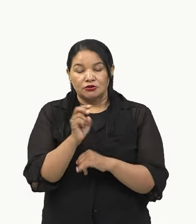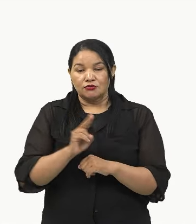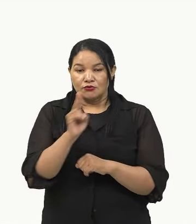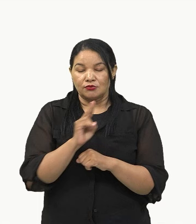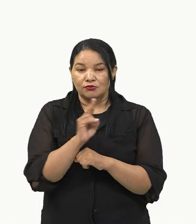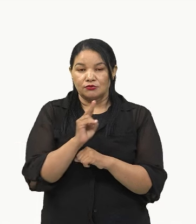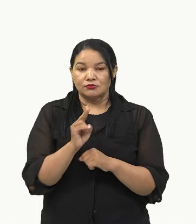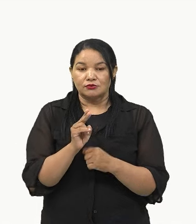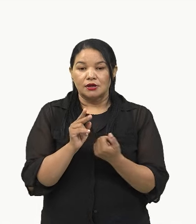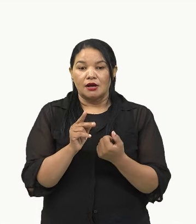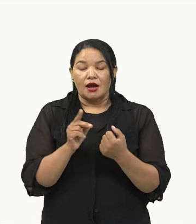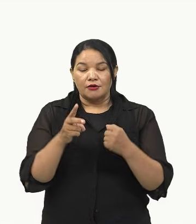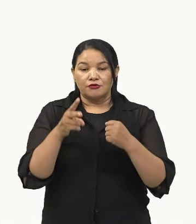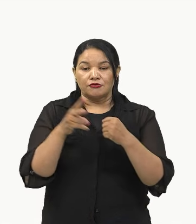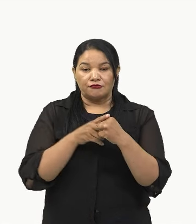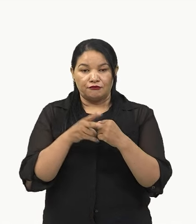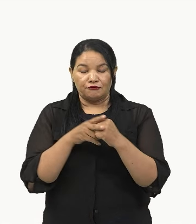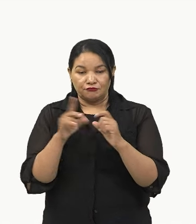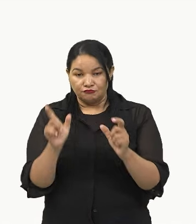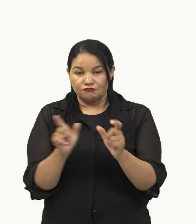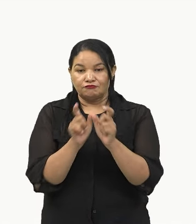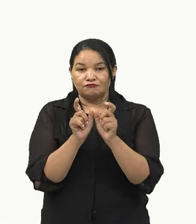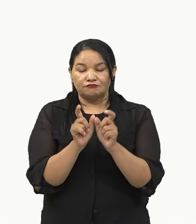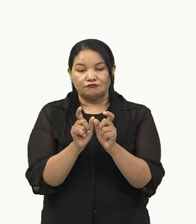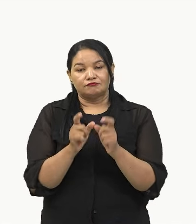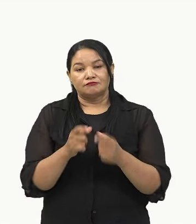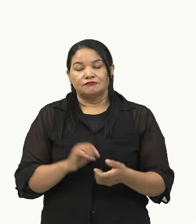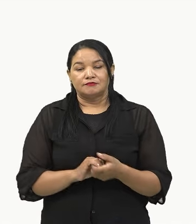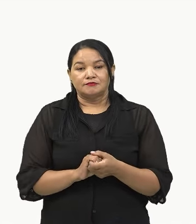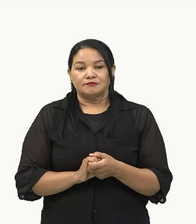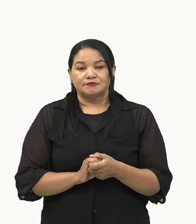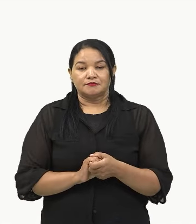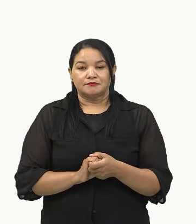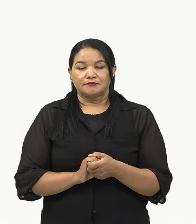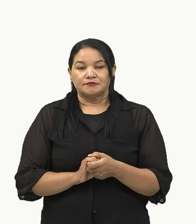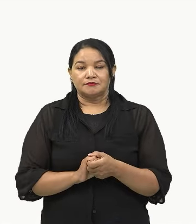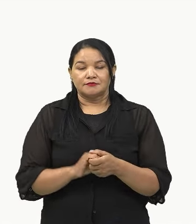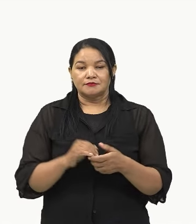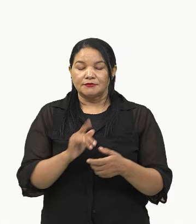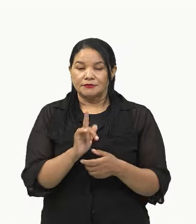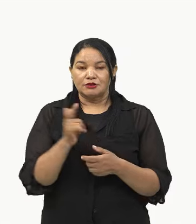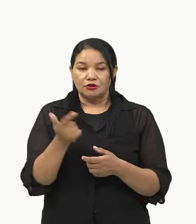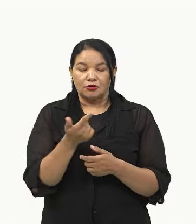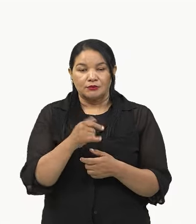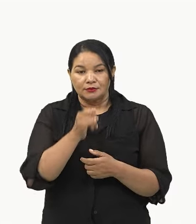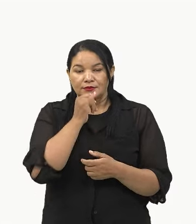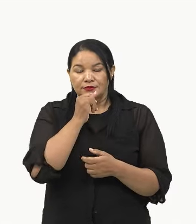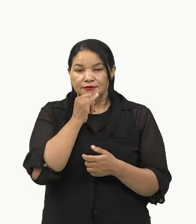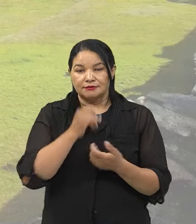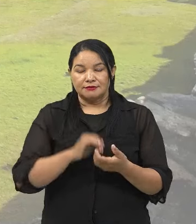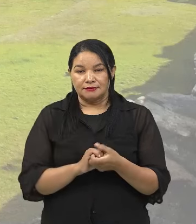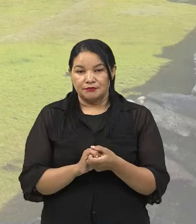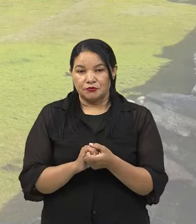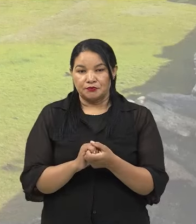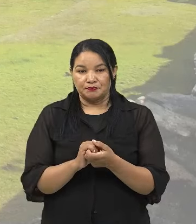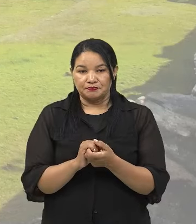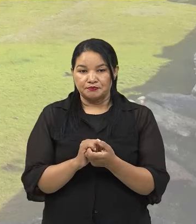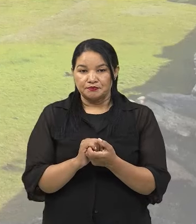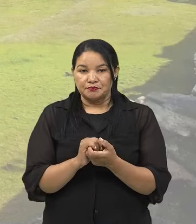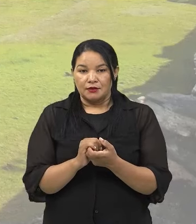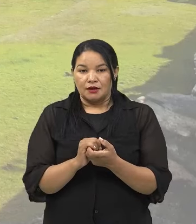perfeito composto. E agora vamos ver exemplos de particípios regulares. Então,